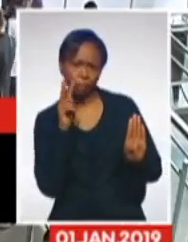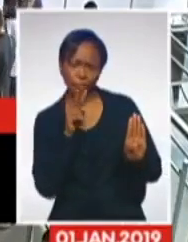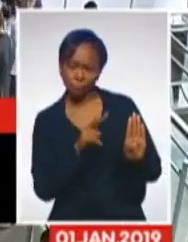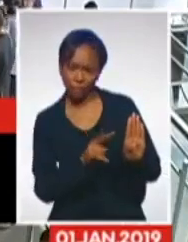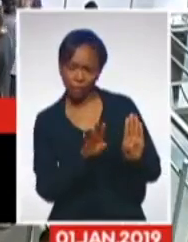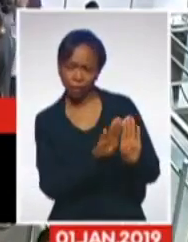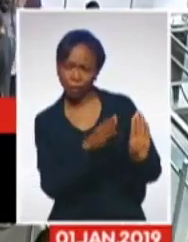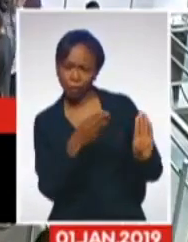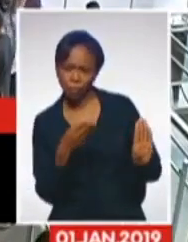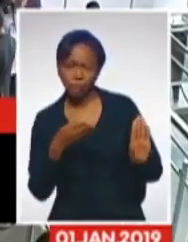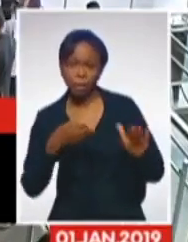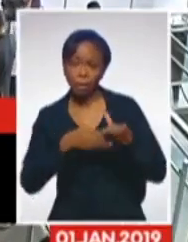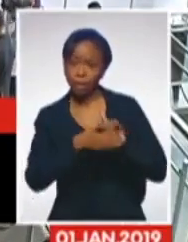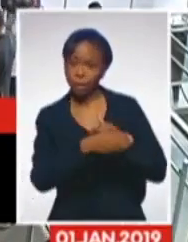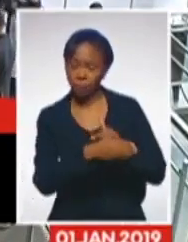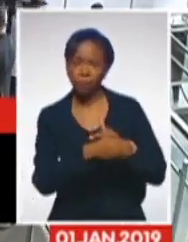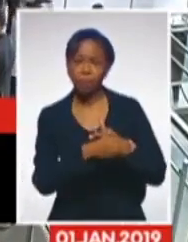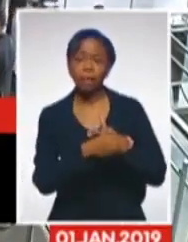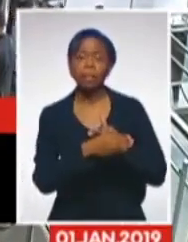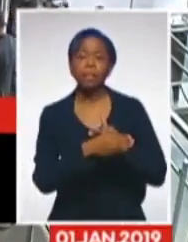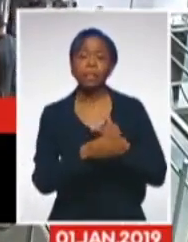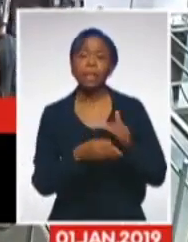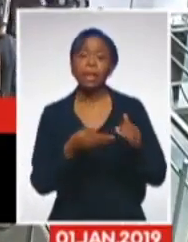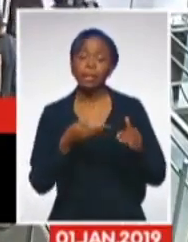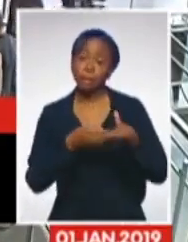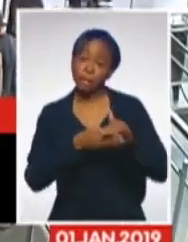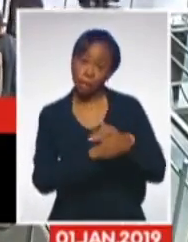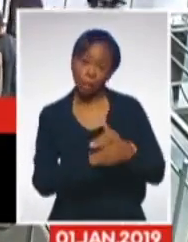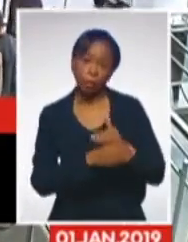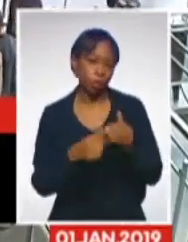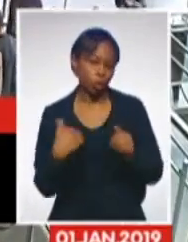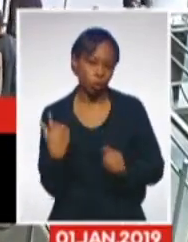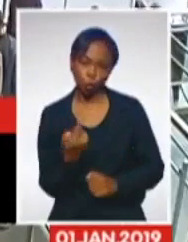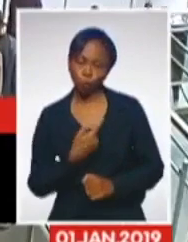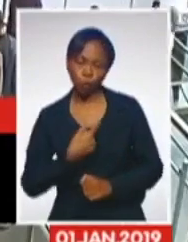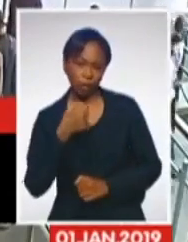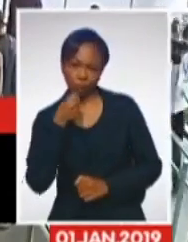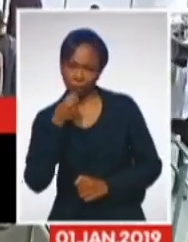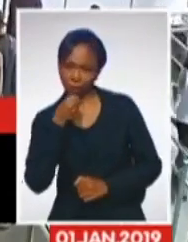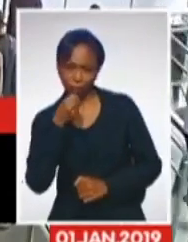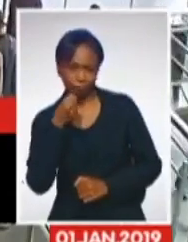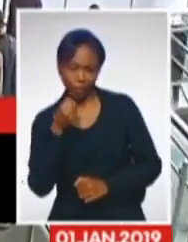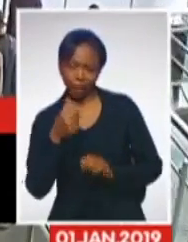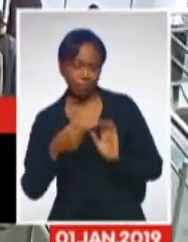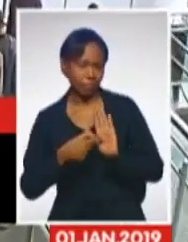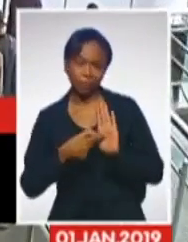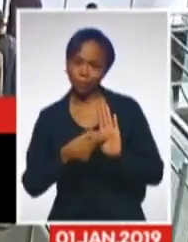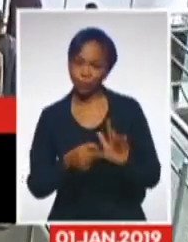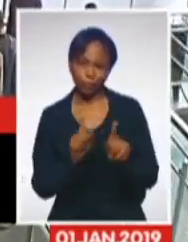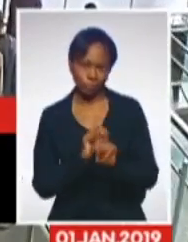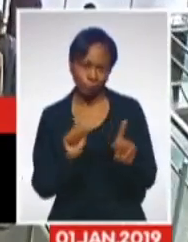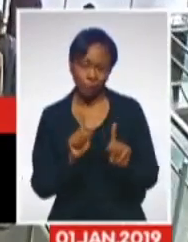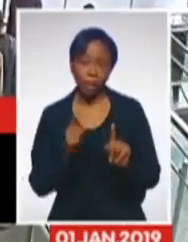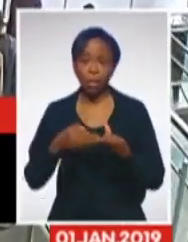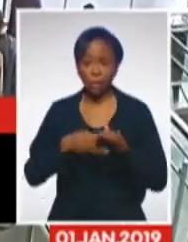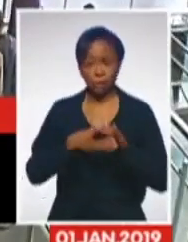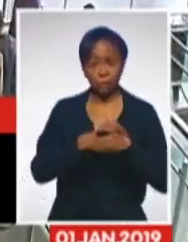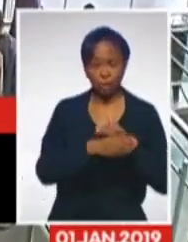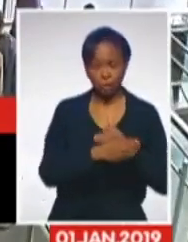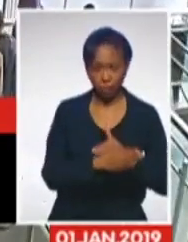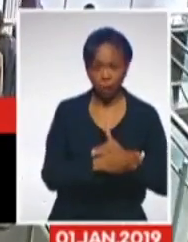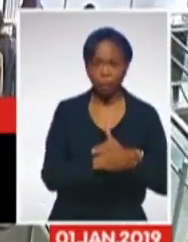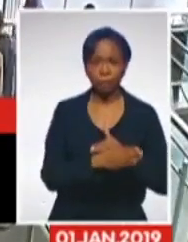TV Assembleia, de lá ele passa por dentro, né? A gente não vai ter acesso a essas imagens, ele faz um caminho por dentro para